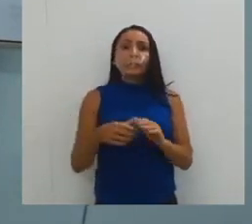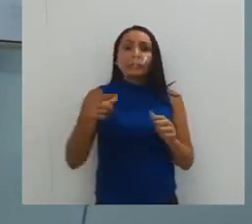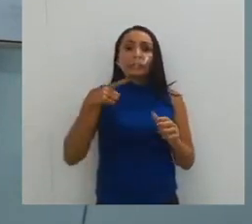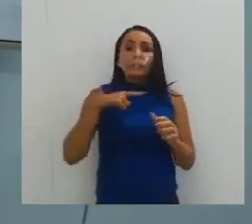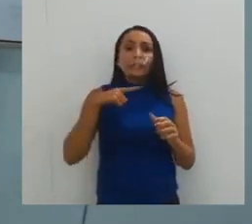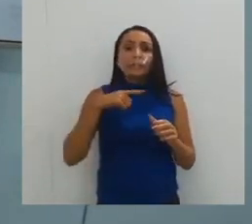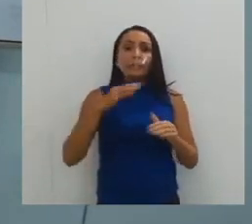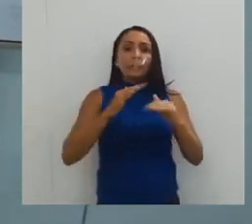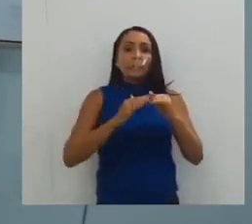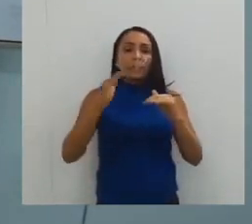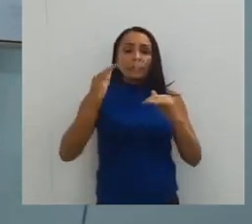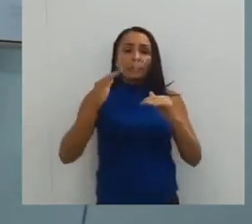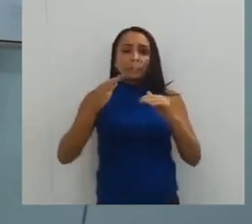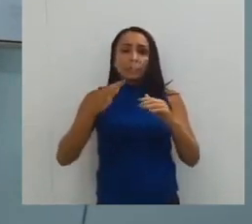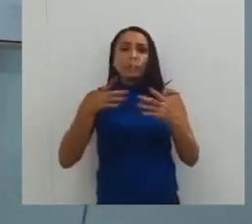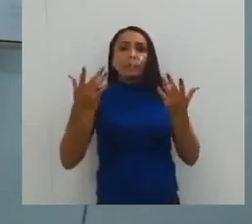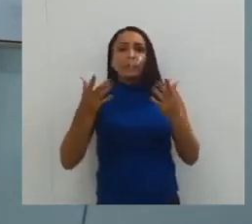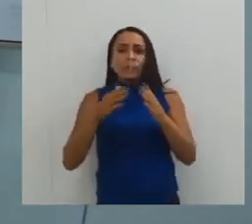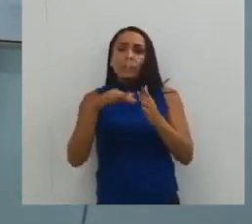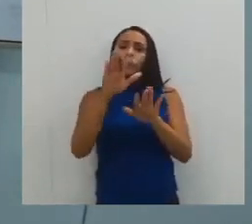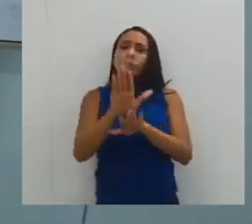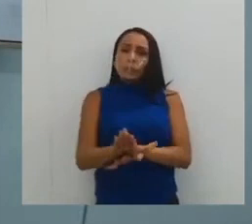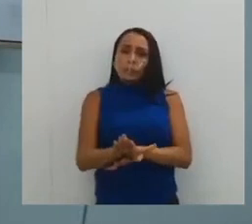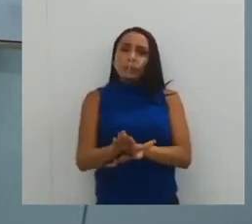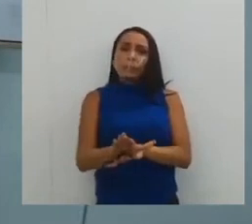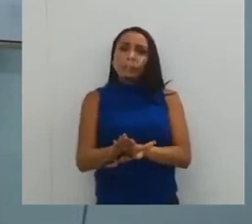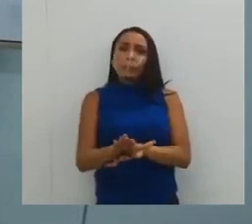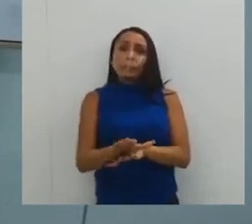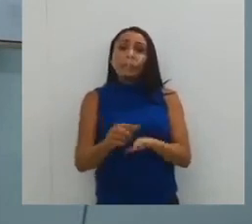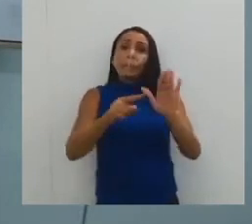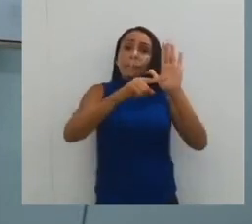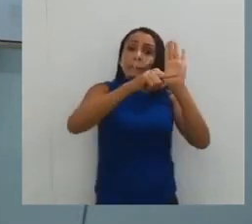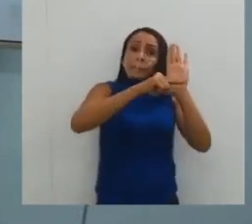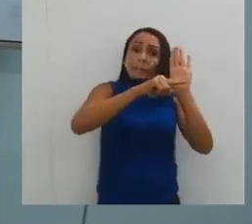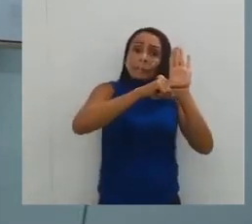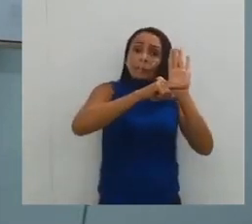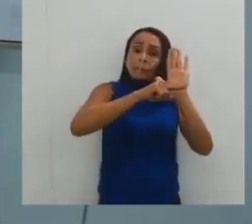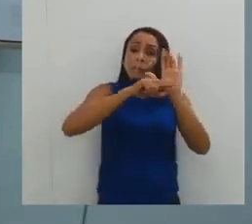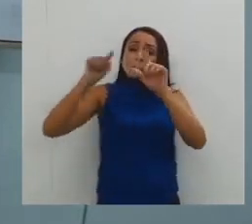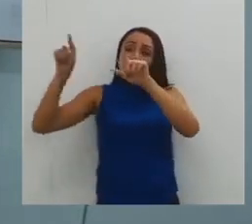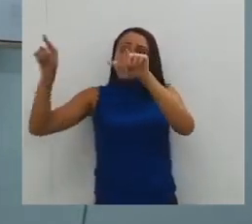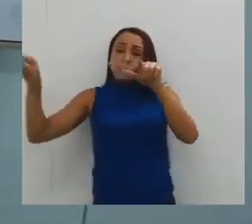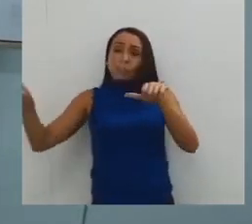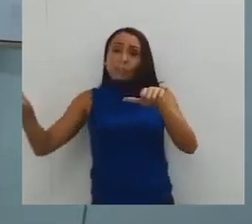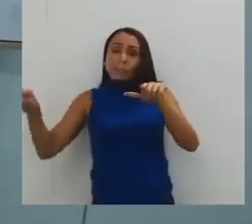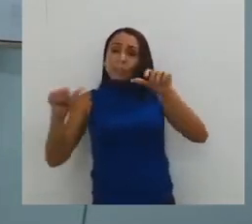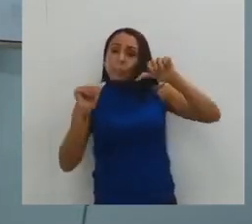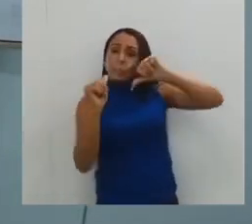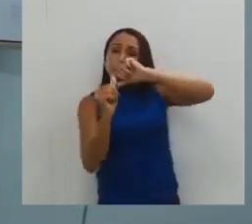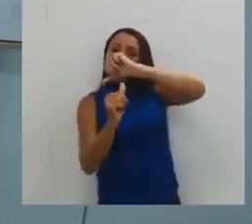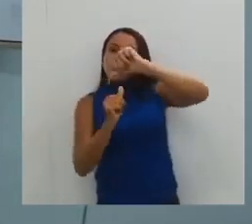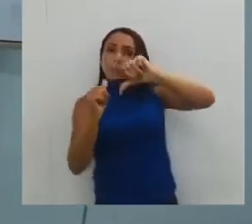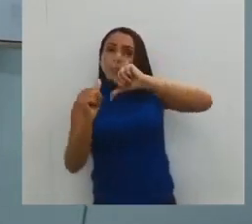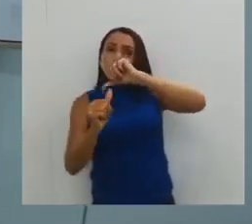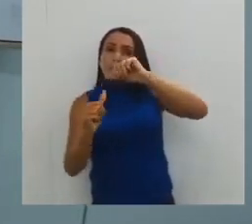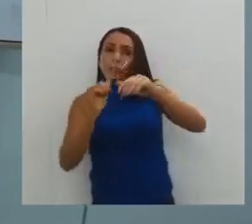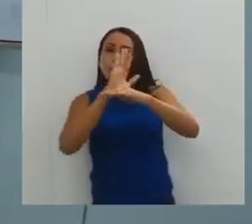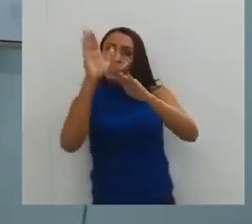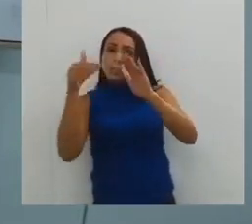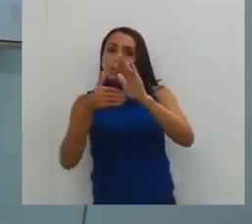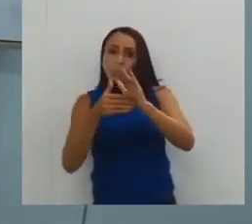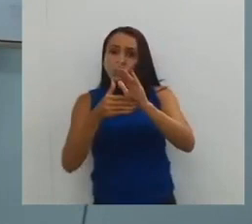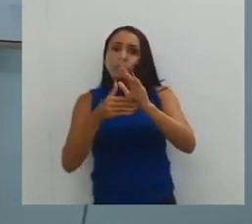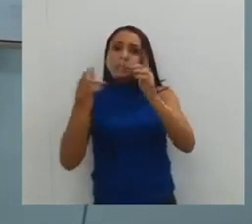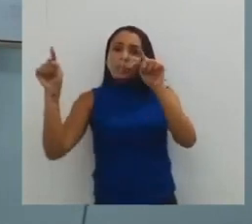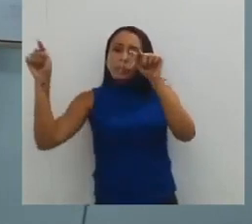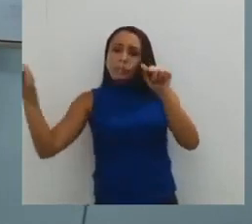todo o sinal de dentro vão permanecer. Menos com parênteses altera o sinal de dentro. Então, ó, se é